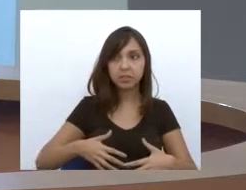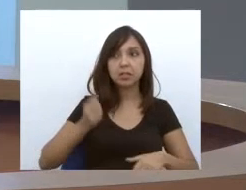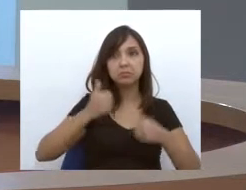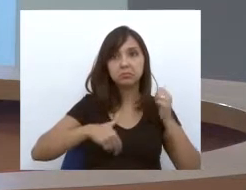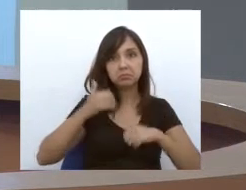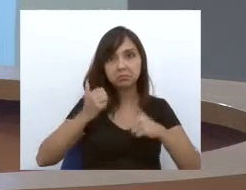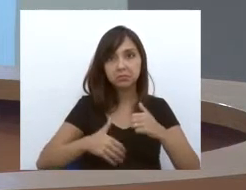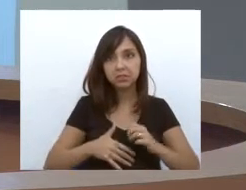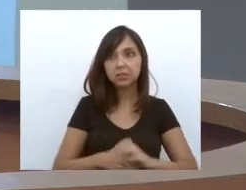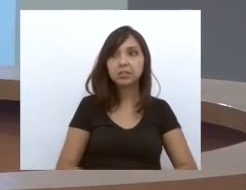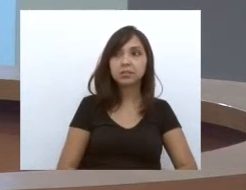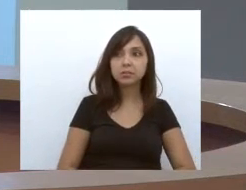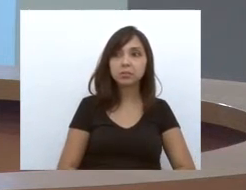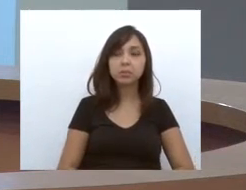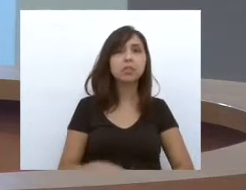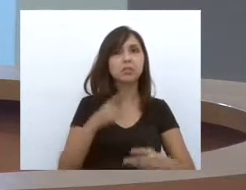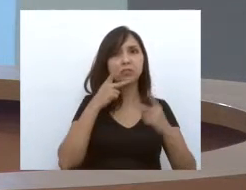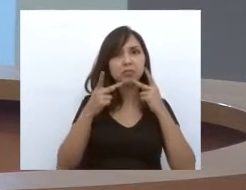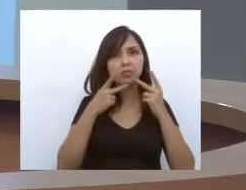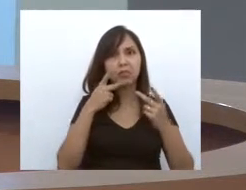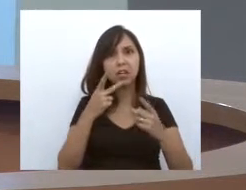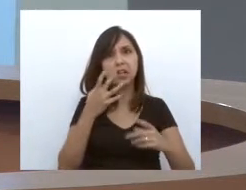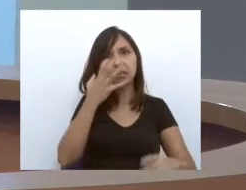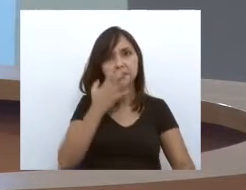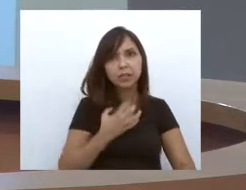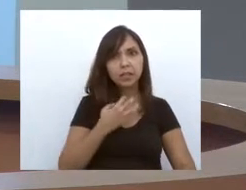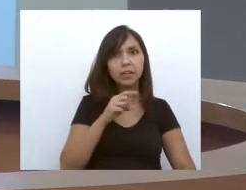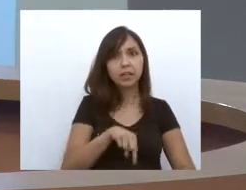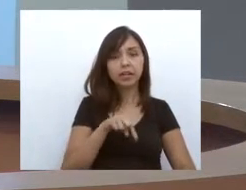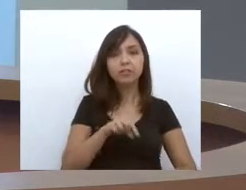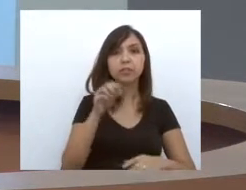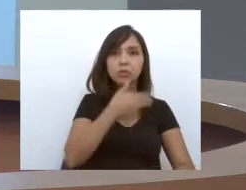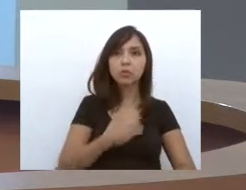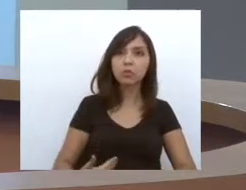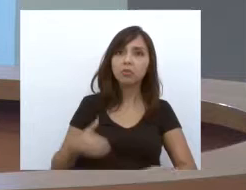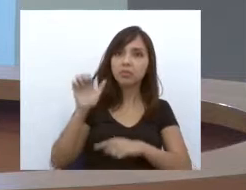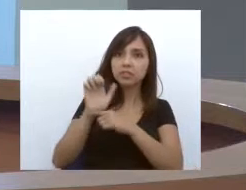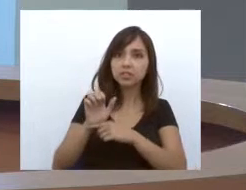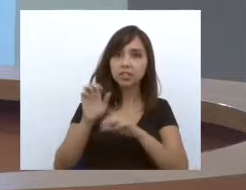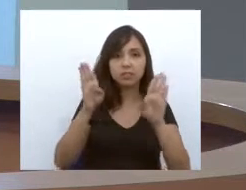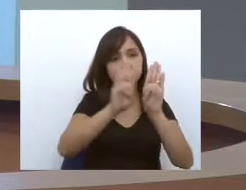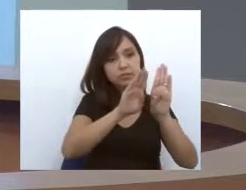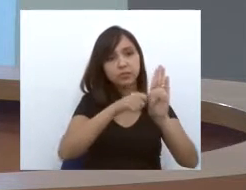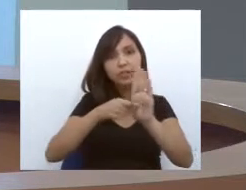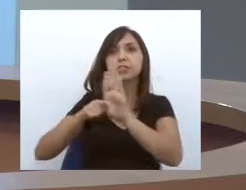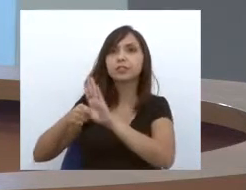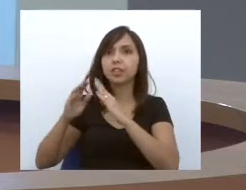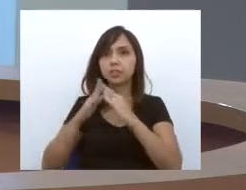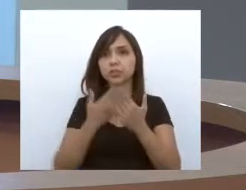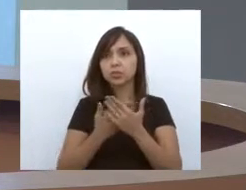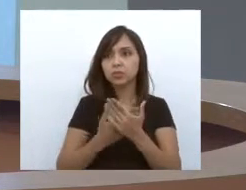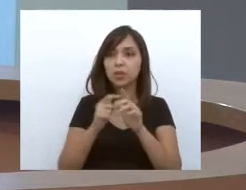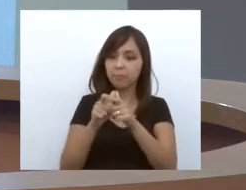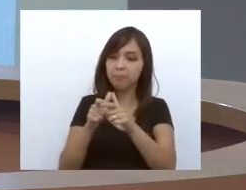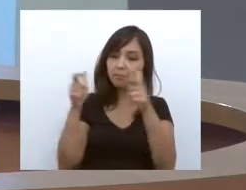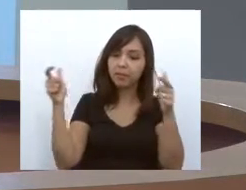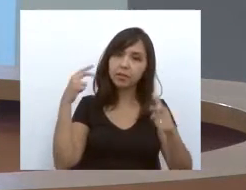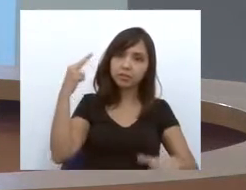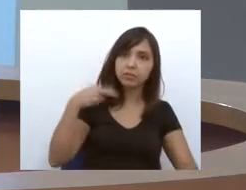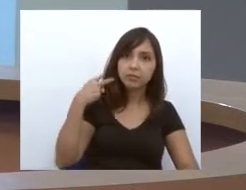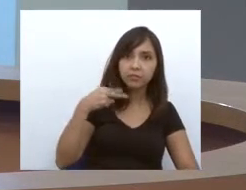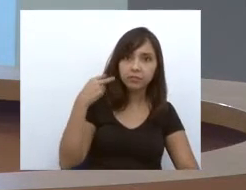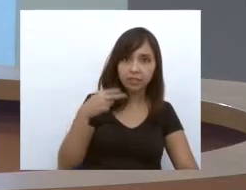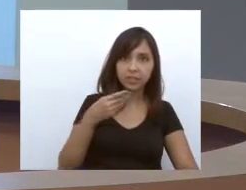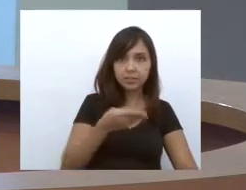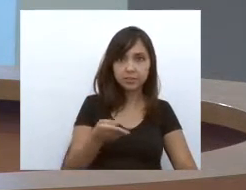Faz denúncias gravíssimas que o governo do estado está fechando escola. A maioria dos vereadores dessa